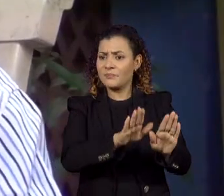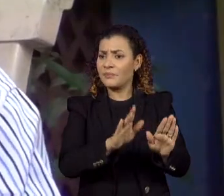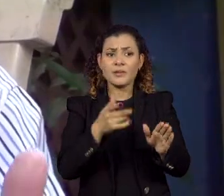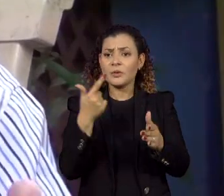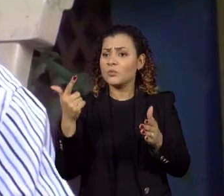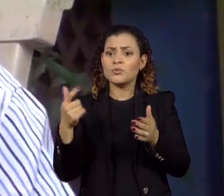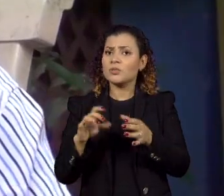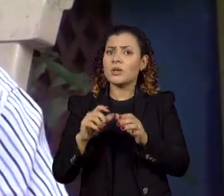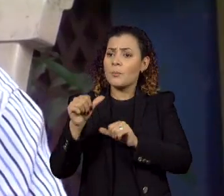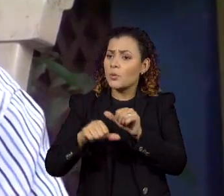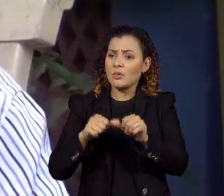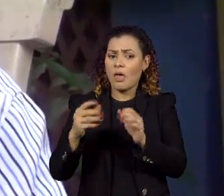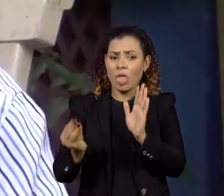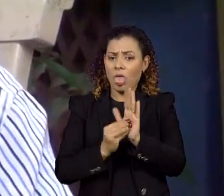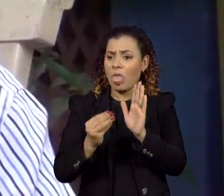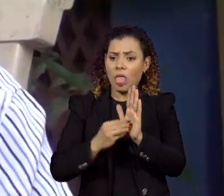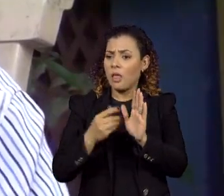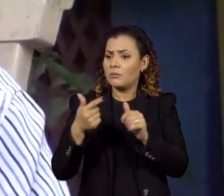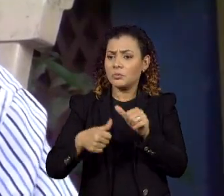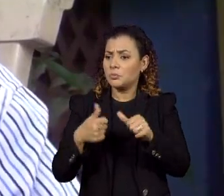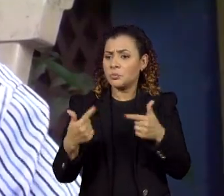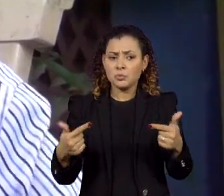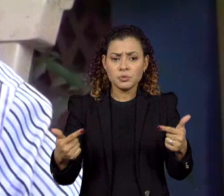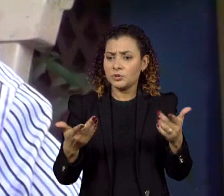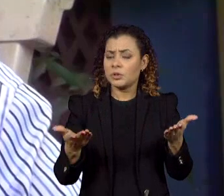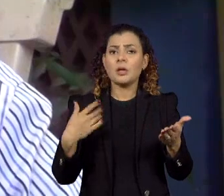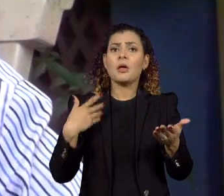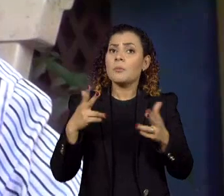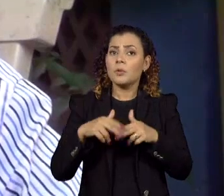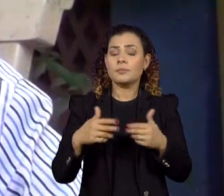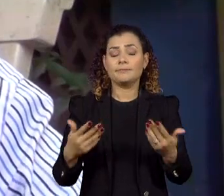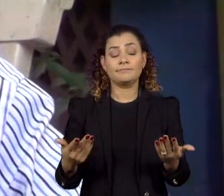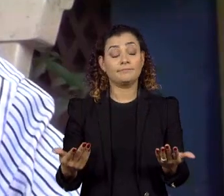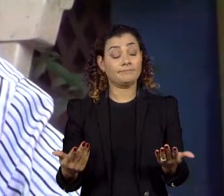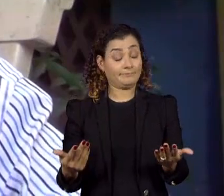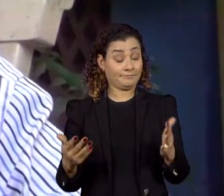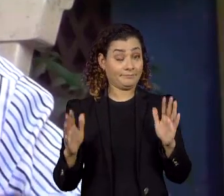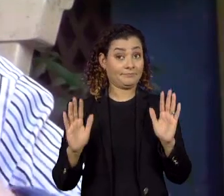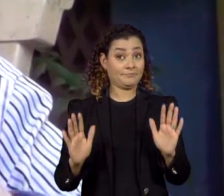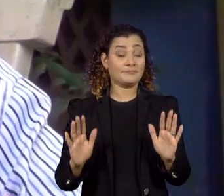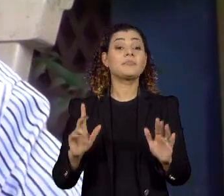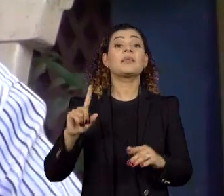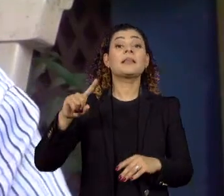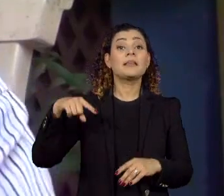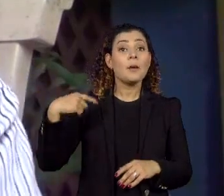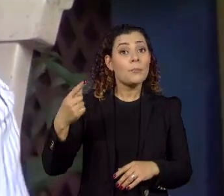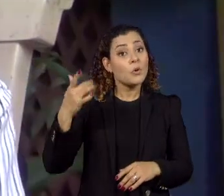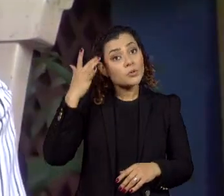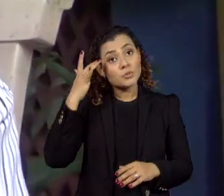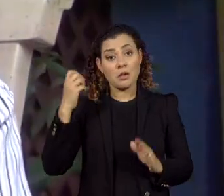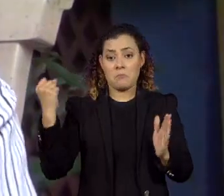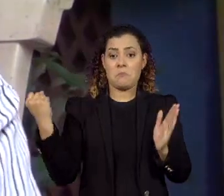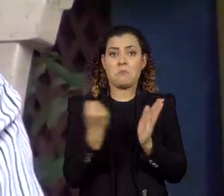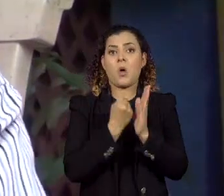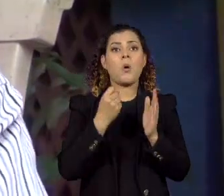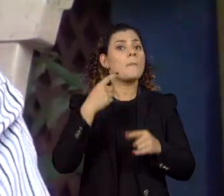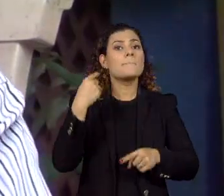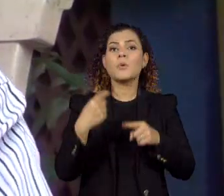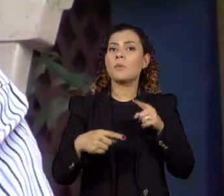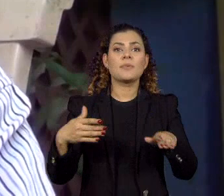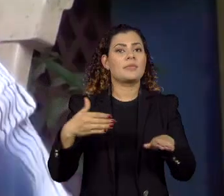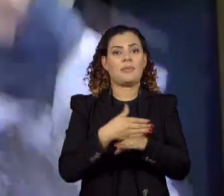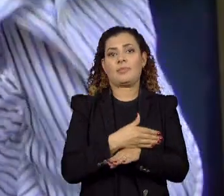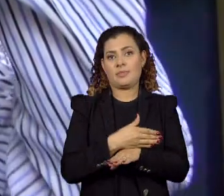tínhamos renovado, não sei o que mais, e nos prenderam e depois nos colocaram proibido